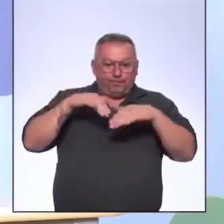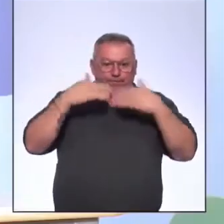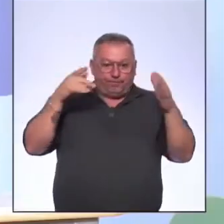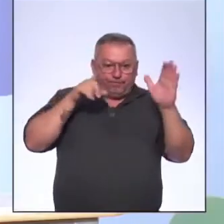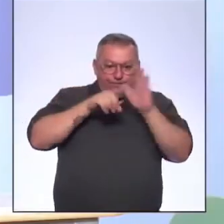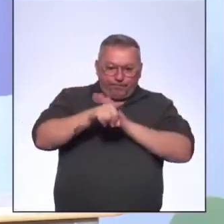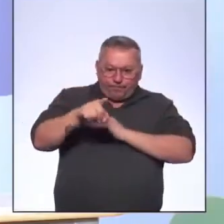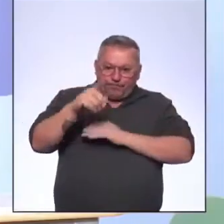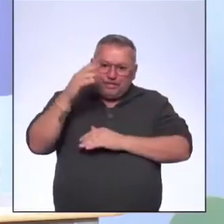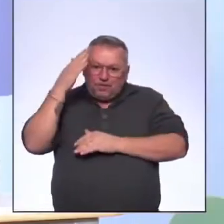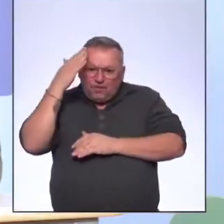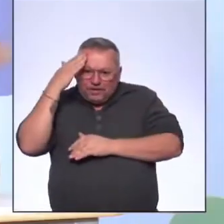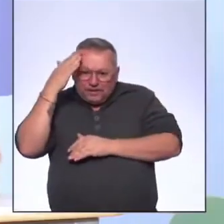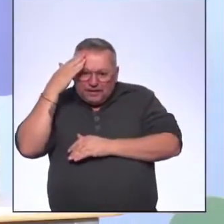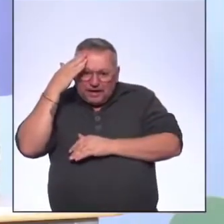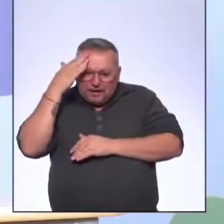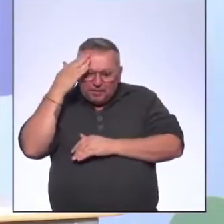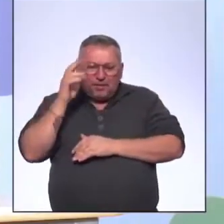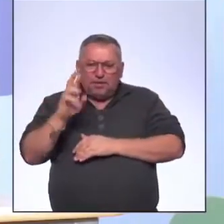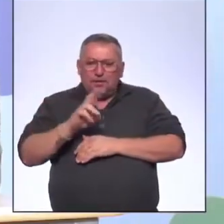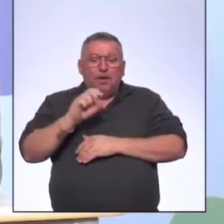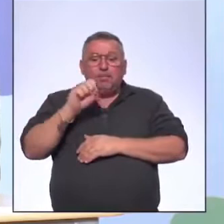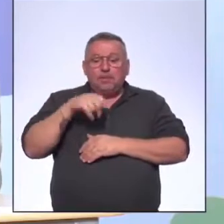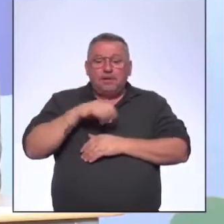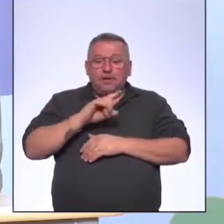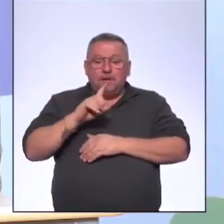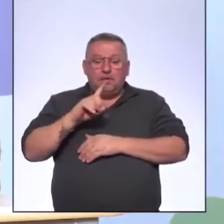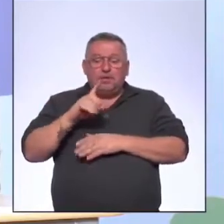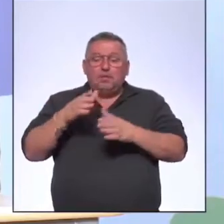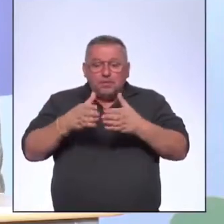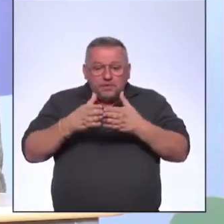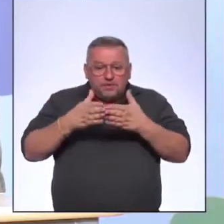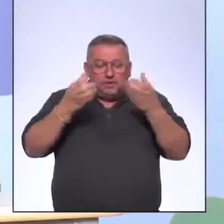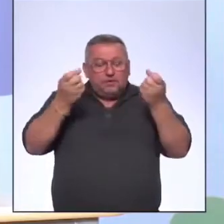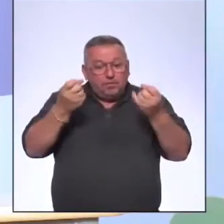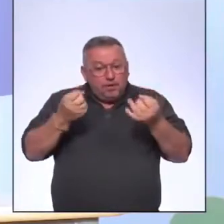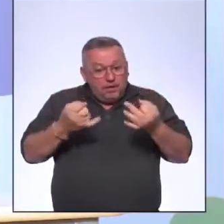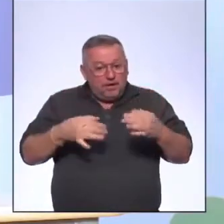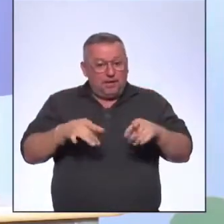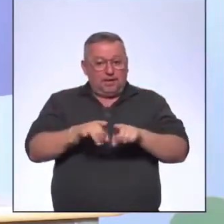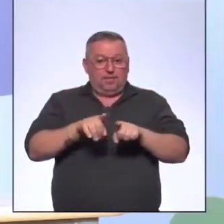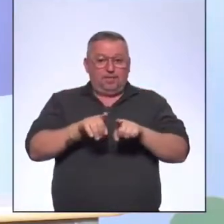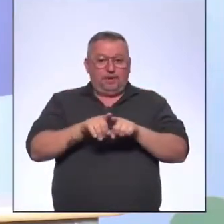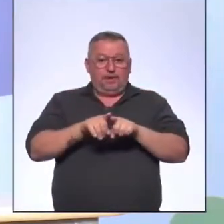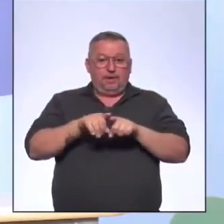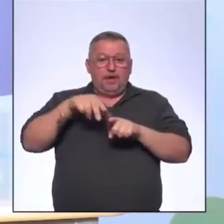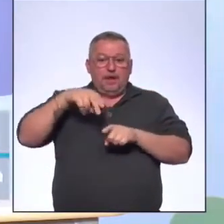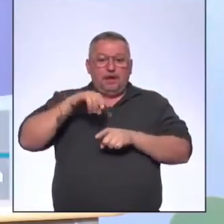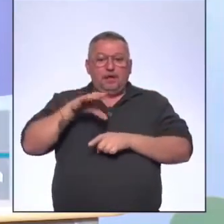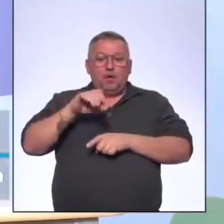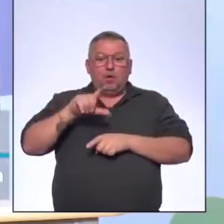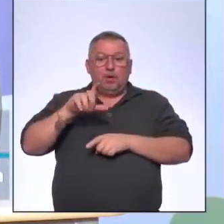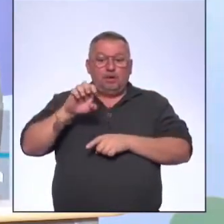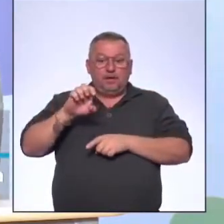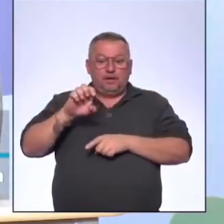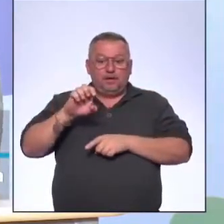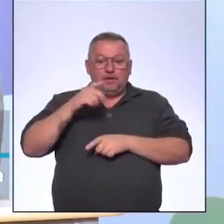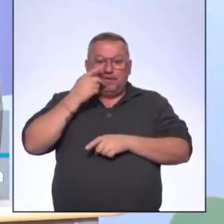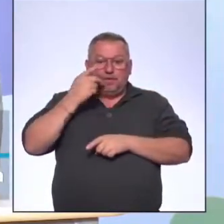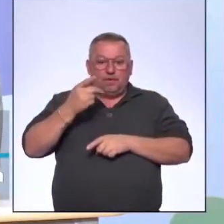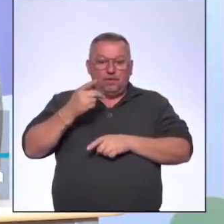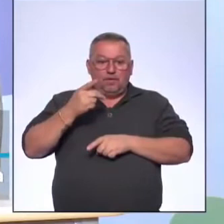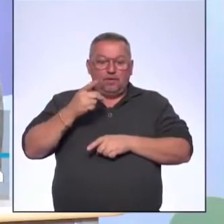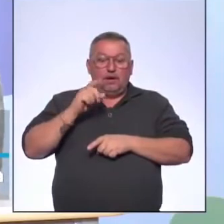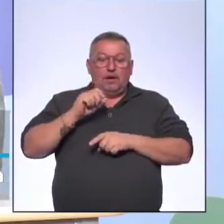você sabe? Não coloca só sim ou não. Tenta explicar, né, o que que é. Então, A Nicole colocou a Naum, tá, Deia? Ah.